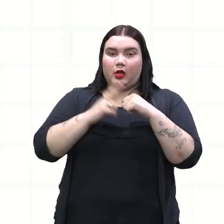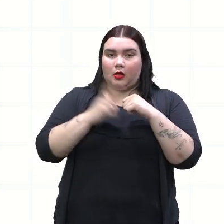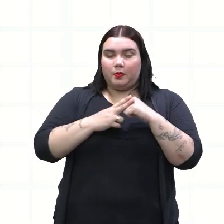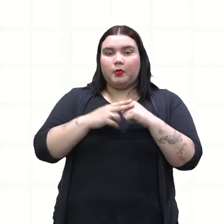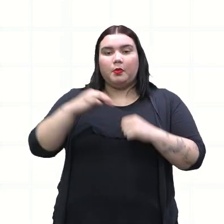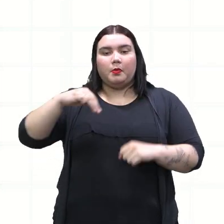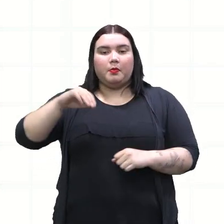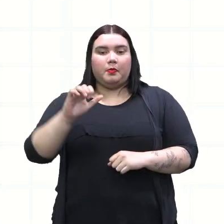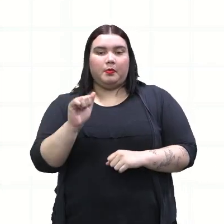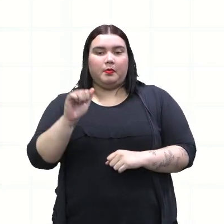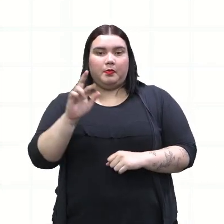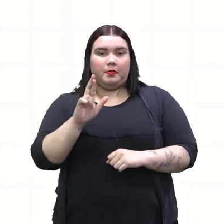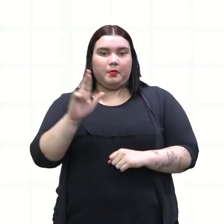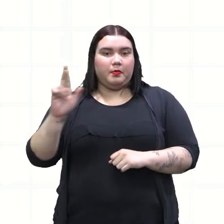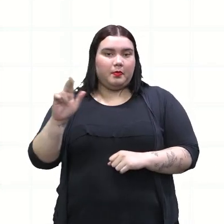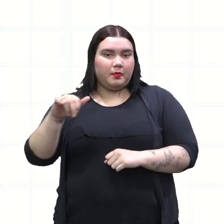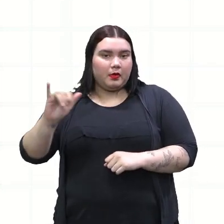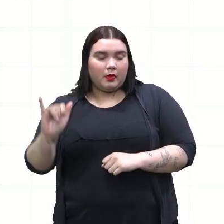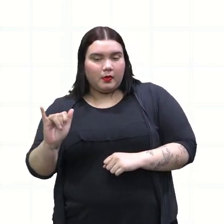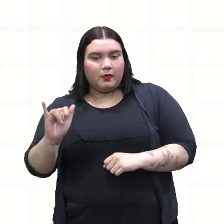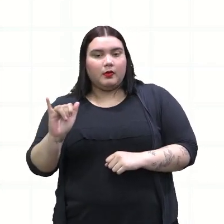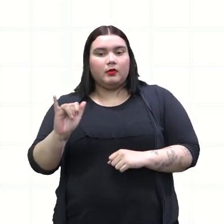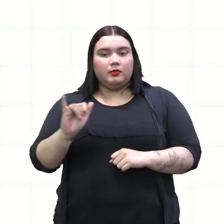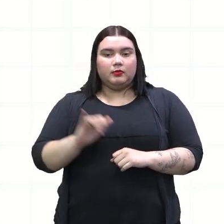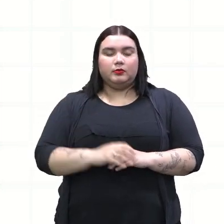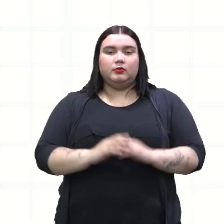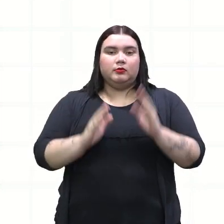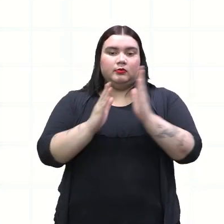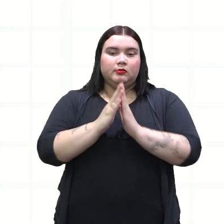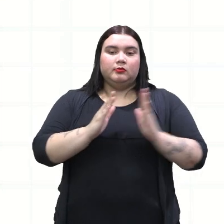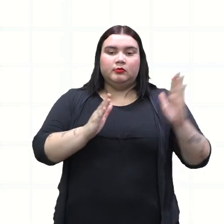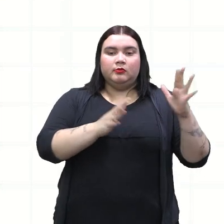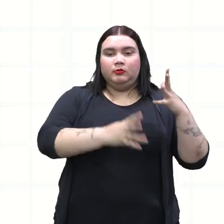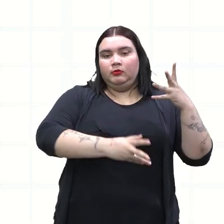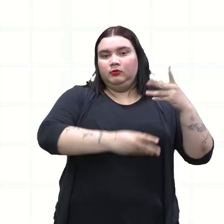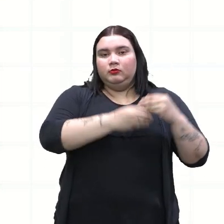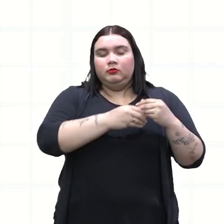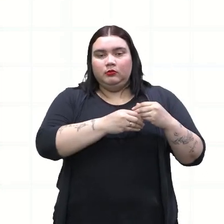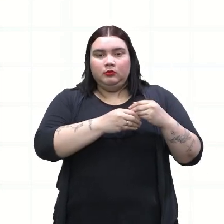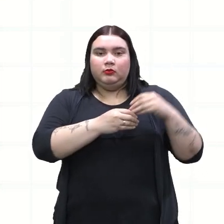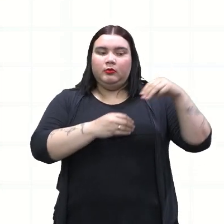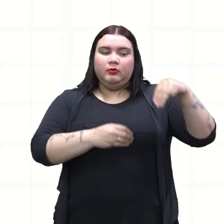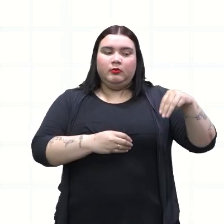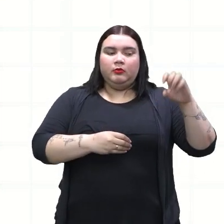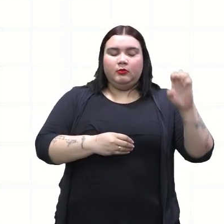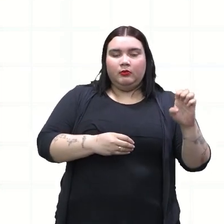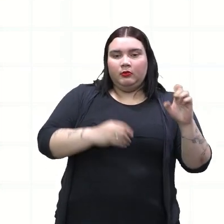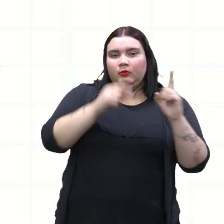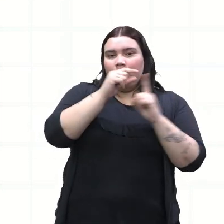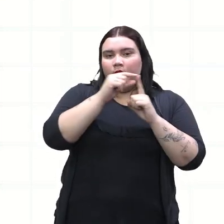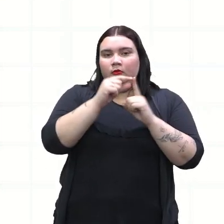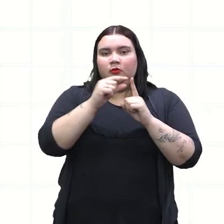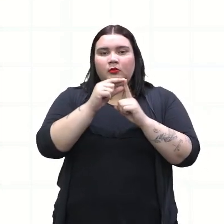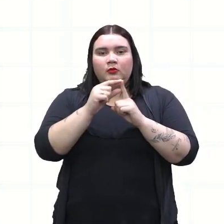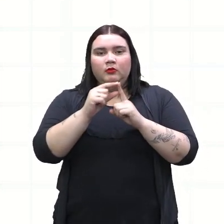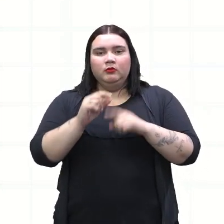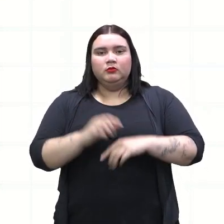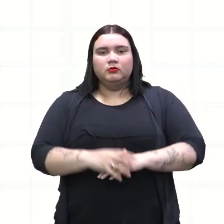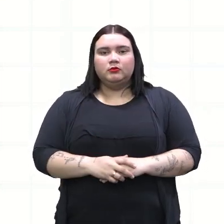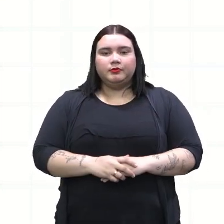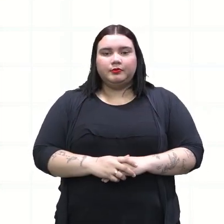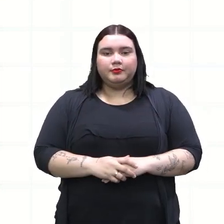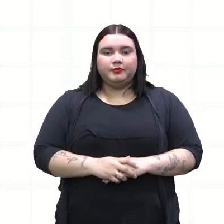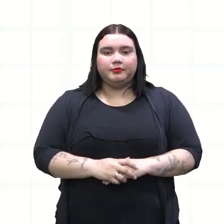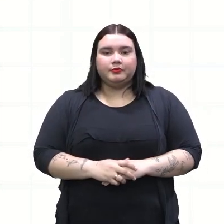o verbo casar, marry. E aqui esse complemento seria a palavra me, comigo, né? Comigo.